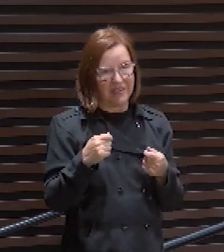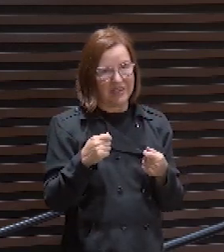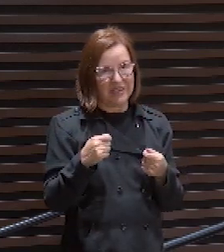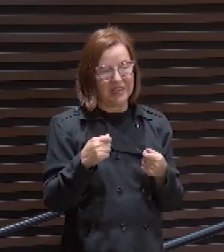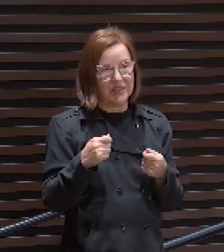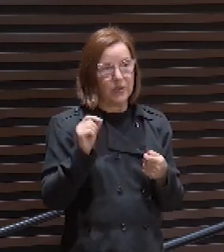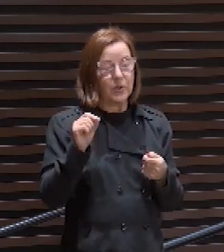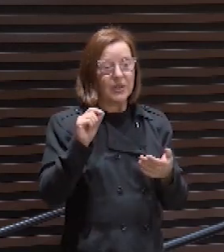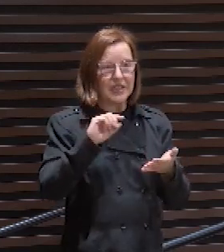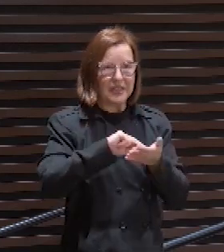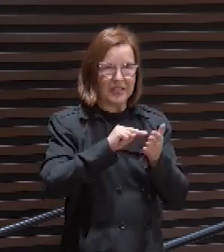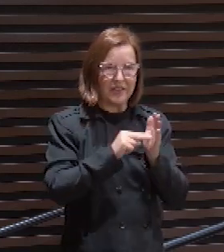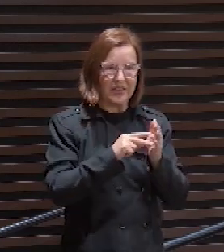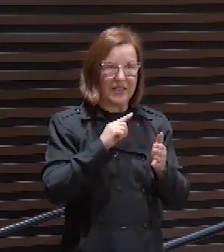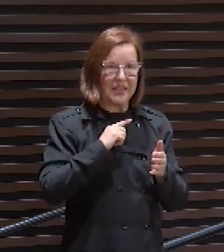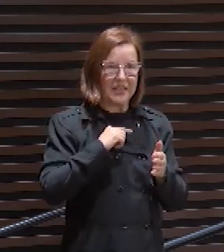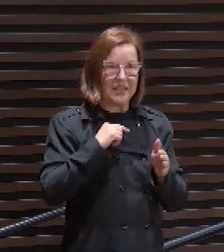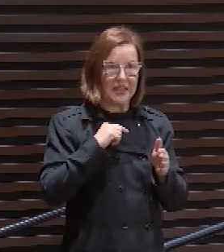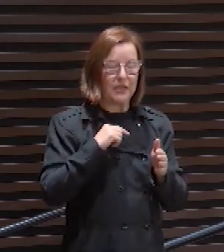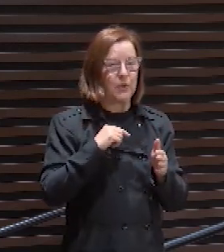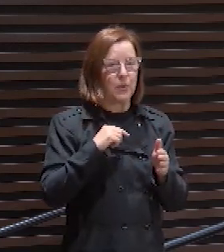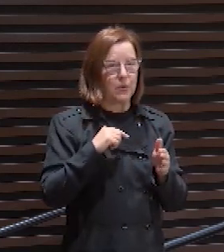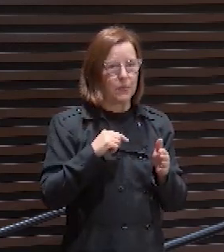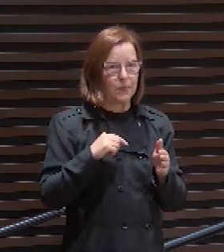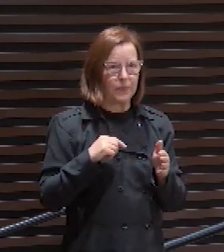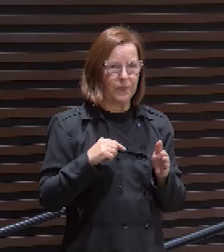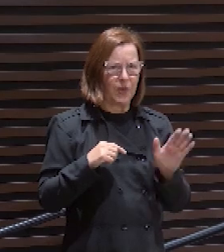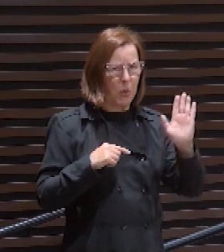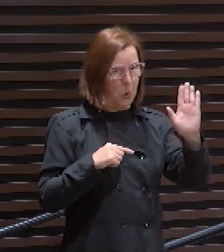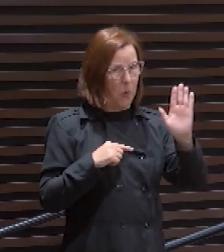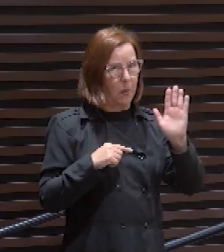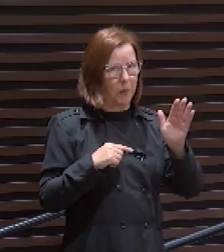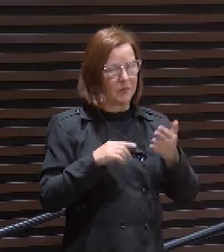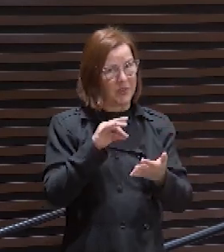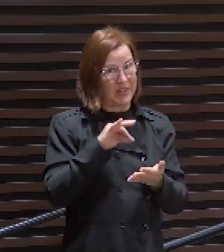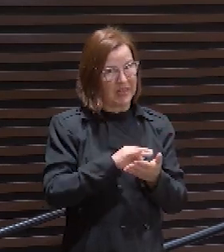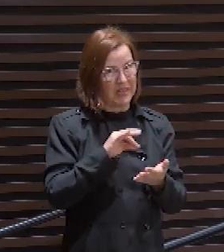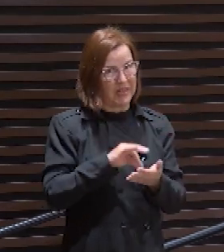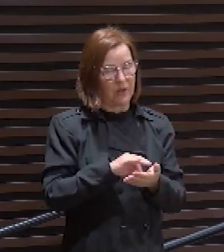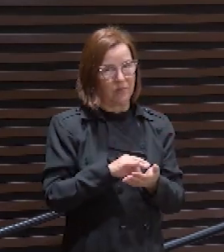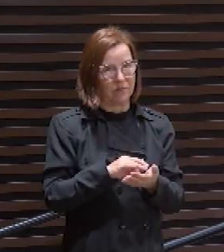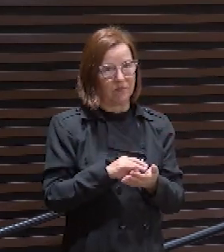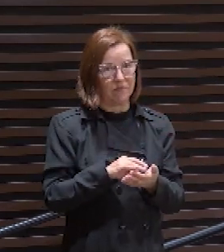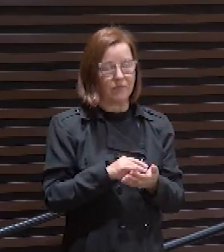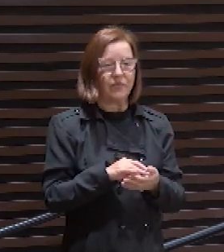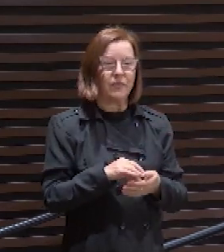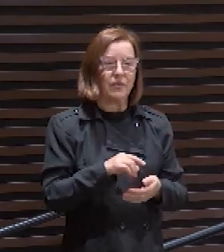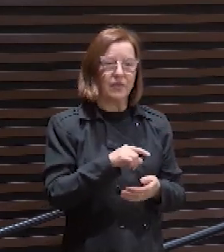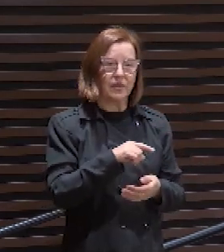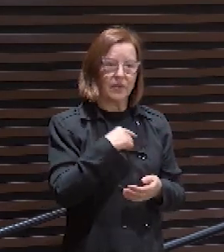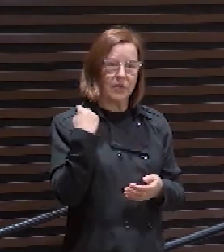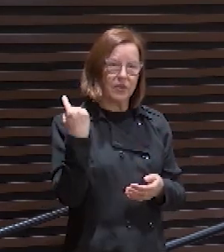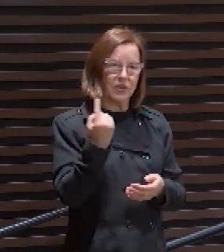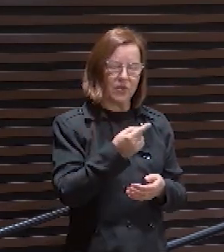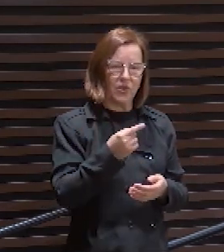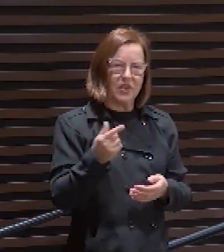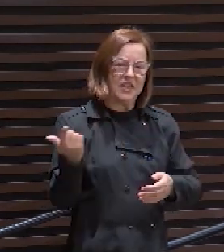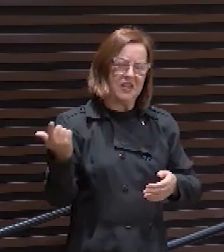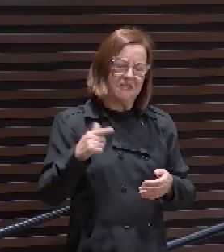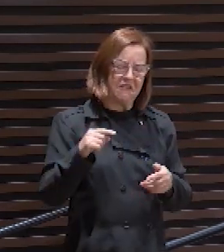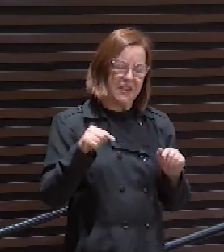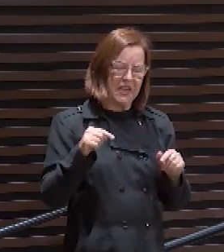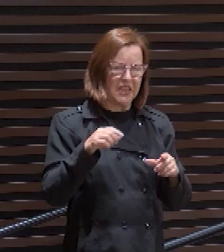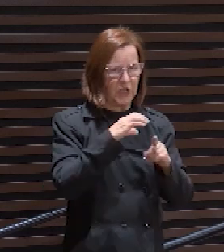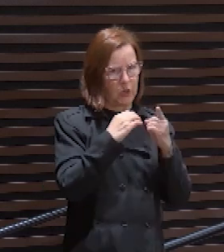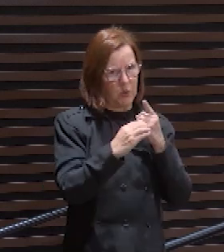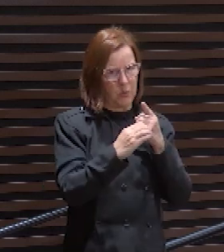com Cristo. Porque seguir a Cristo não é apenas a gente falar que segue. A gente vir aos cultos de domingo, seja de manhã ou